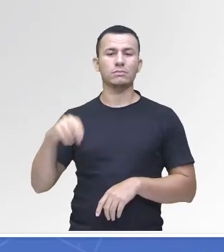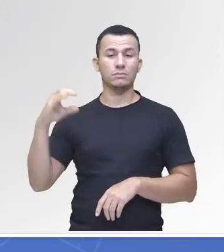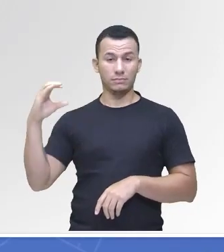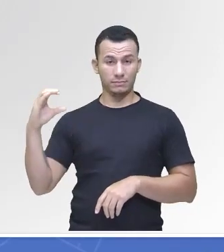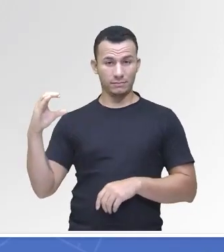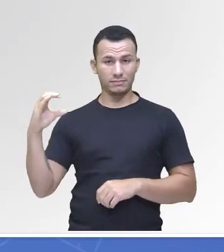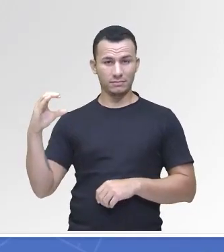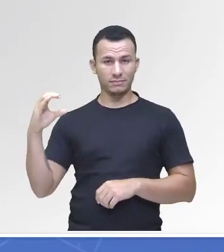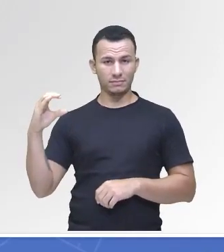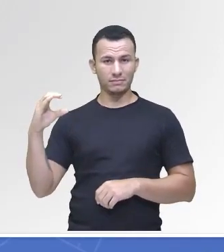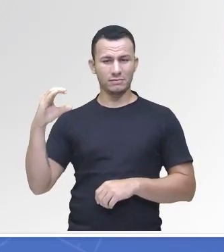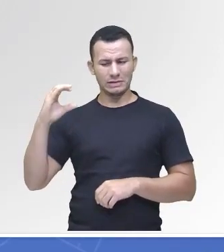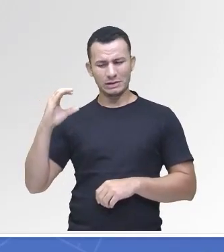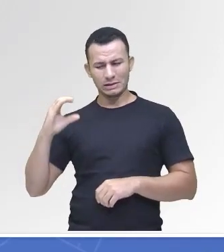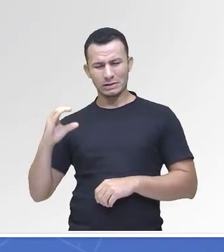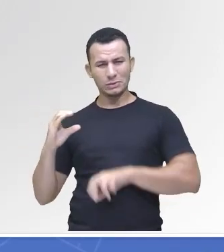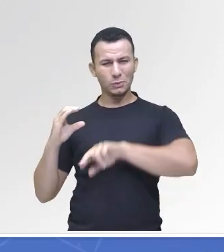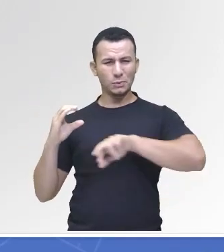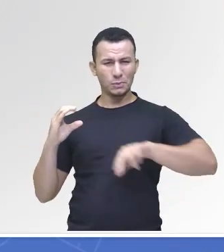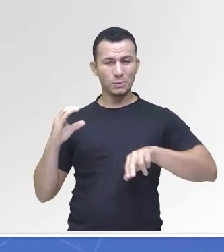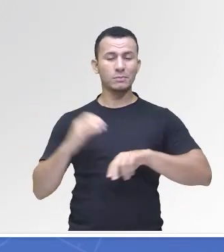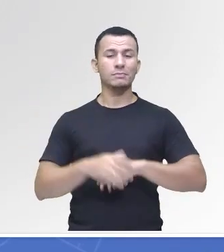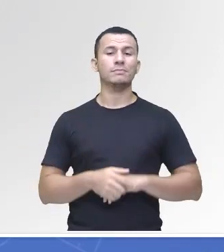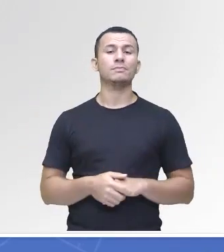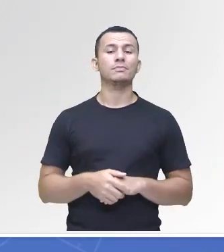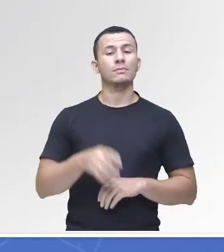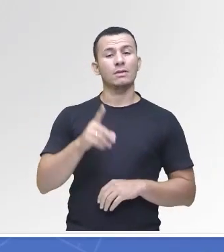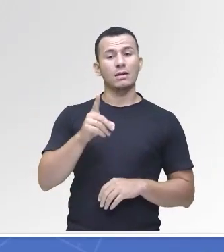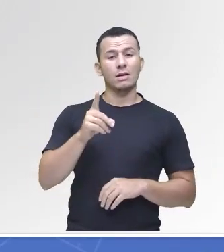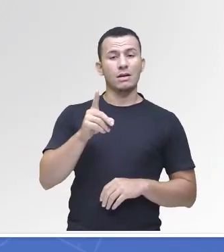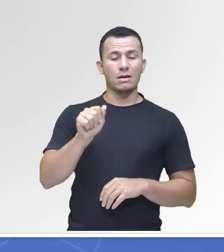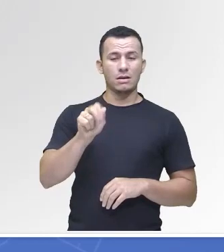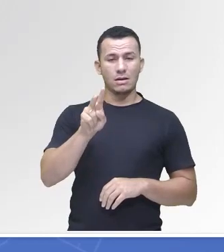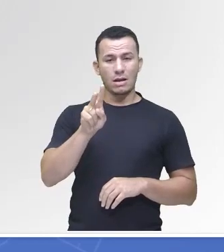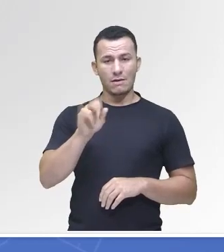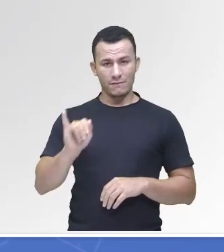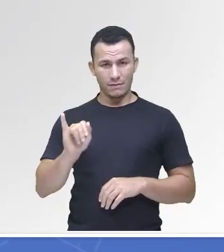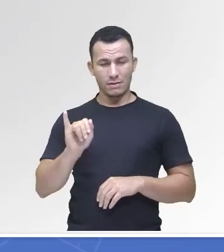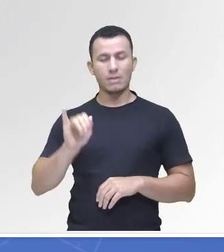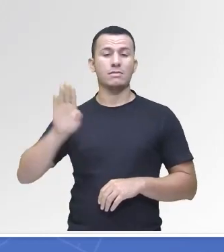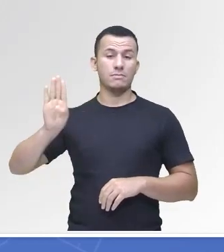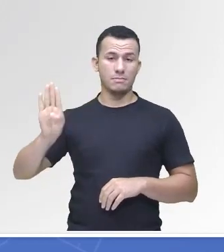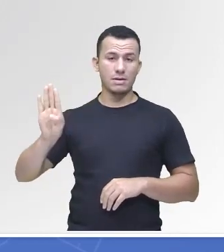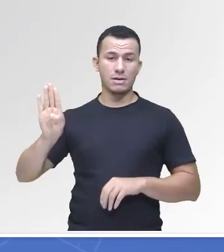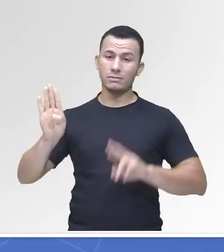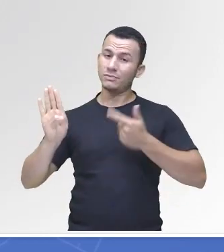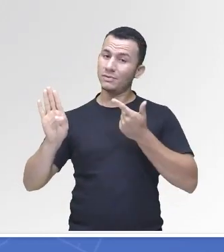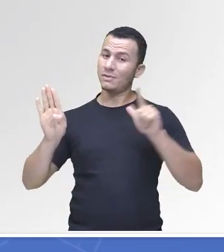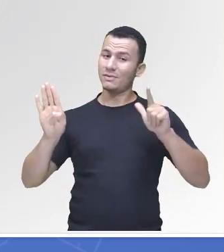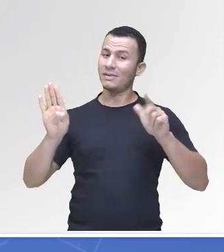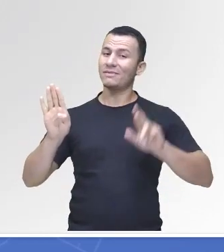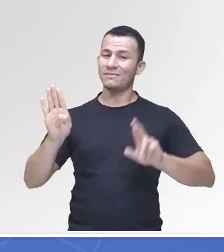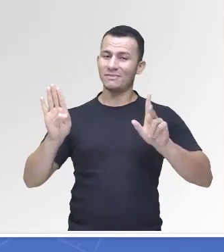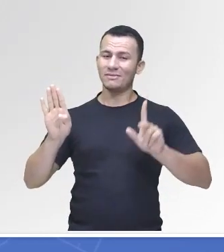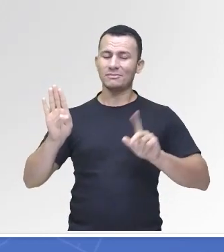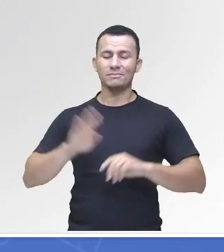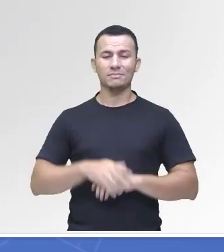alternativa C aí várias vezes, né? Davi marcou a letra B, ó, já temos outra